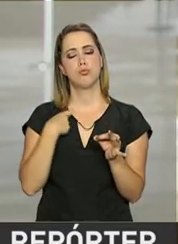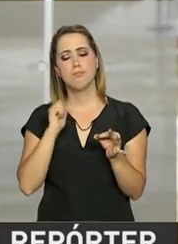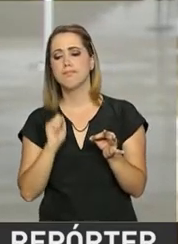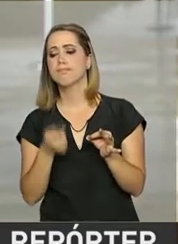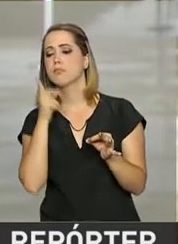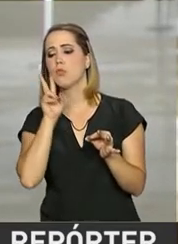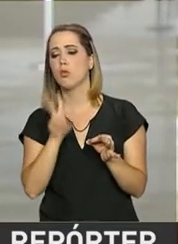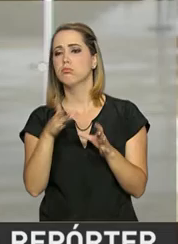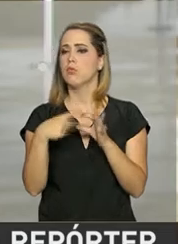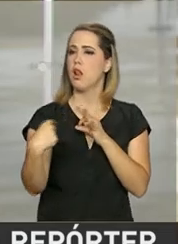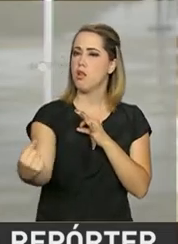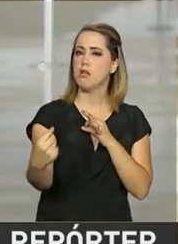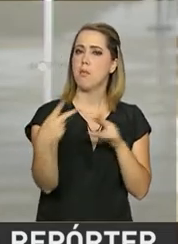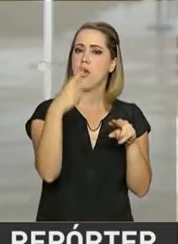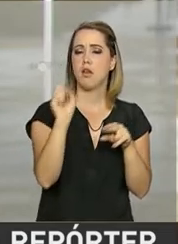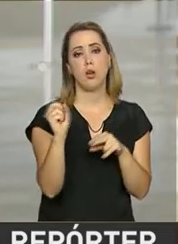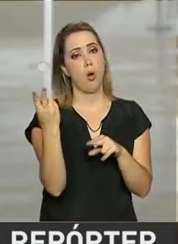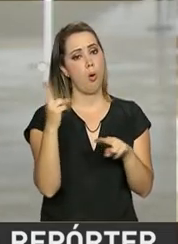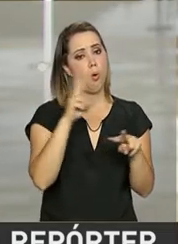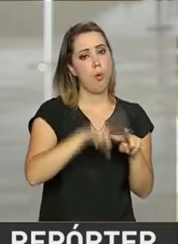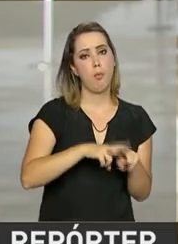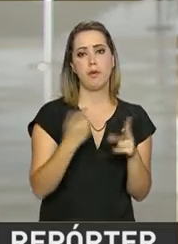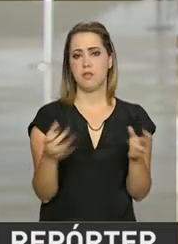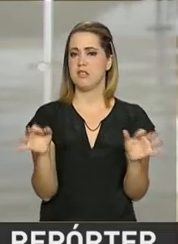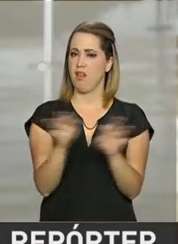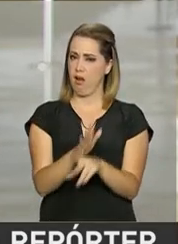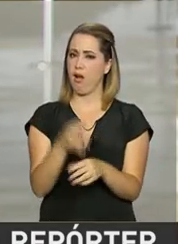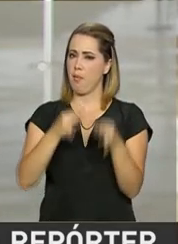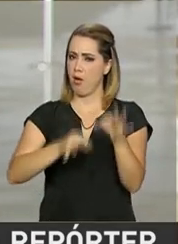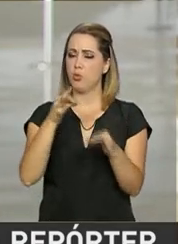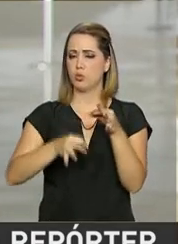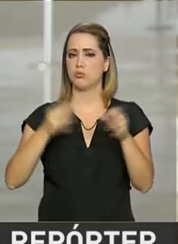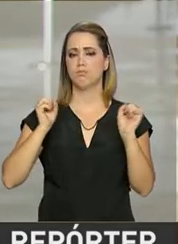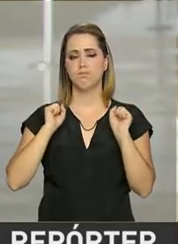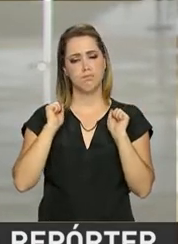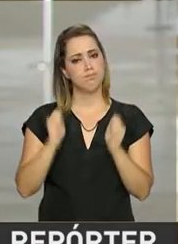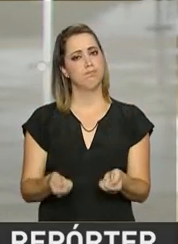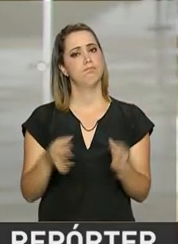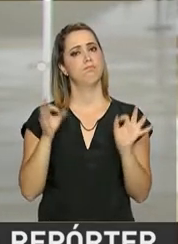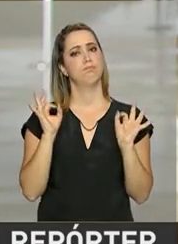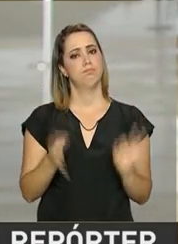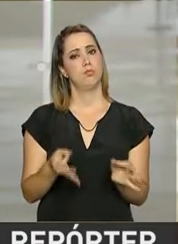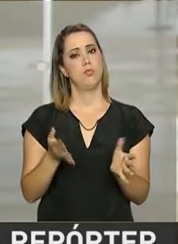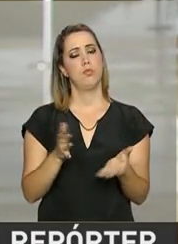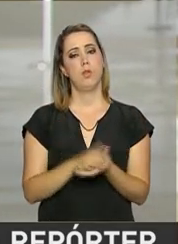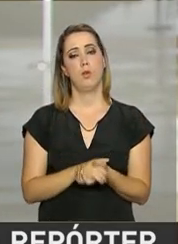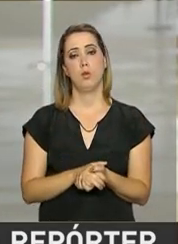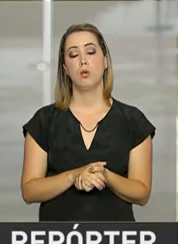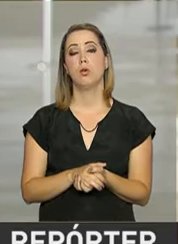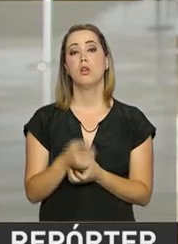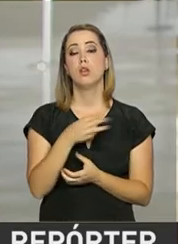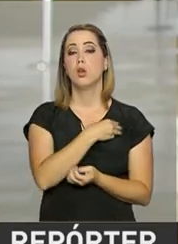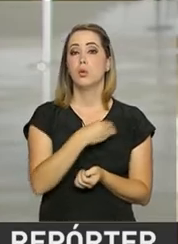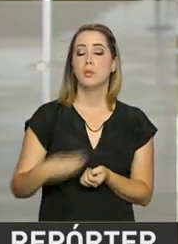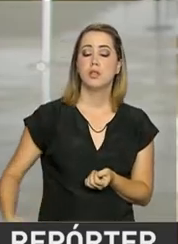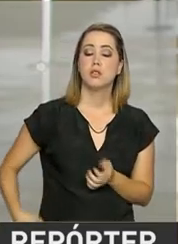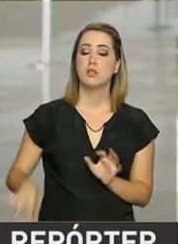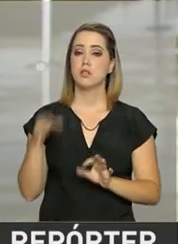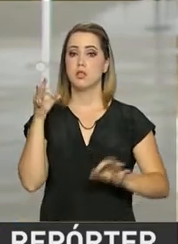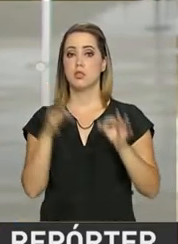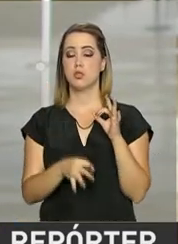objetivo de finalizar o julgamento de presos provisórios no sistema carcerário brasileiro. O ministro da